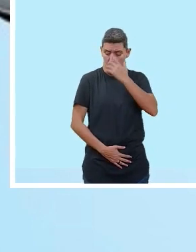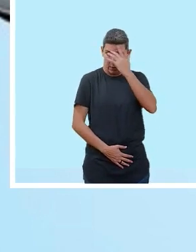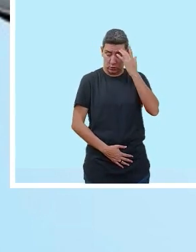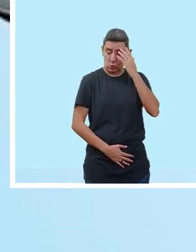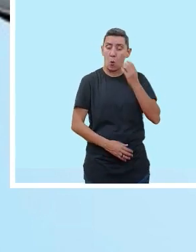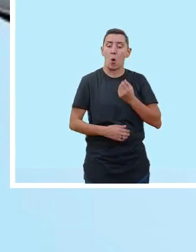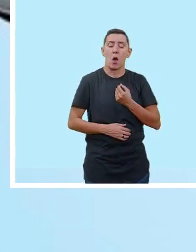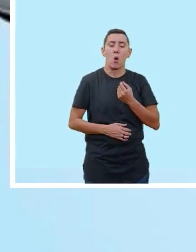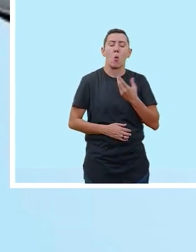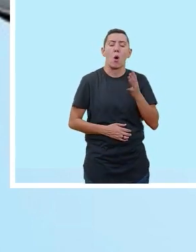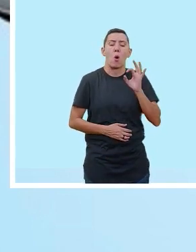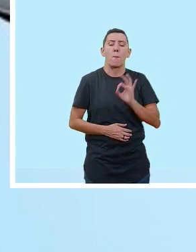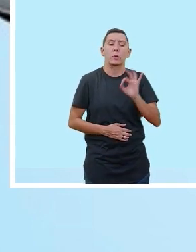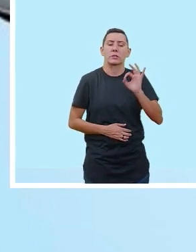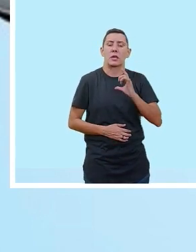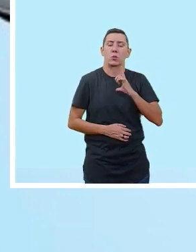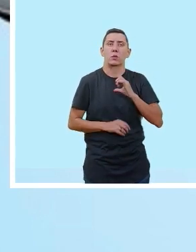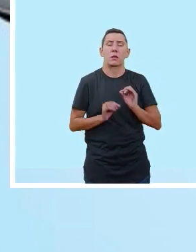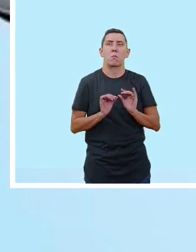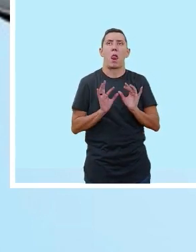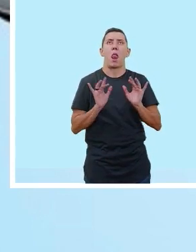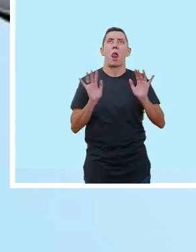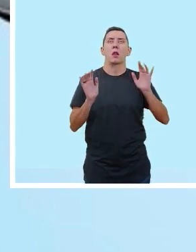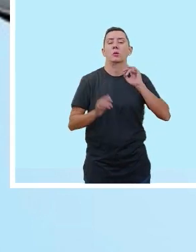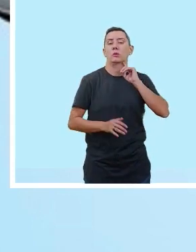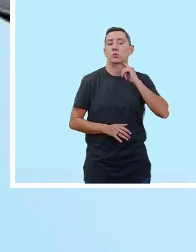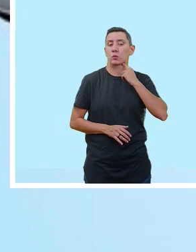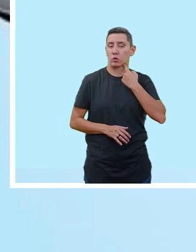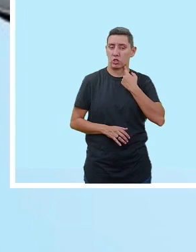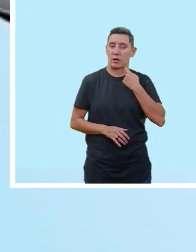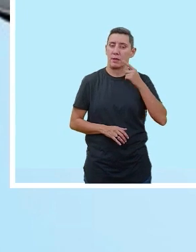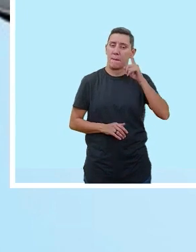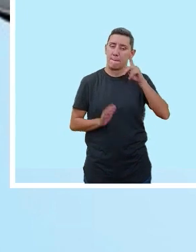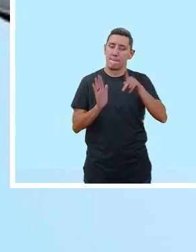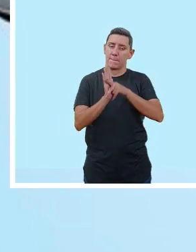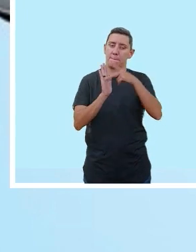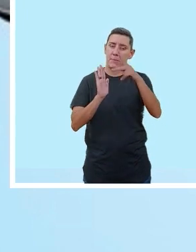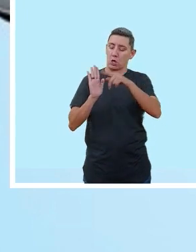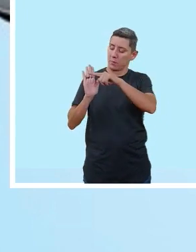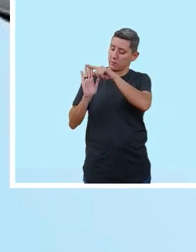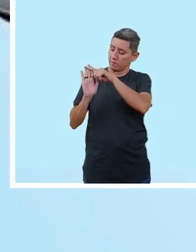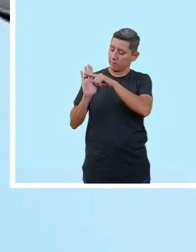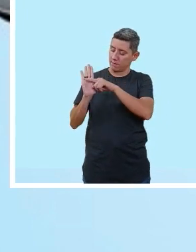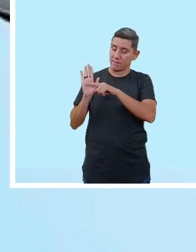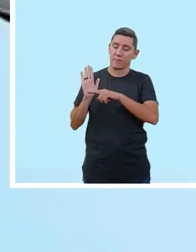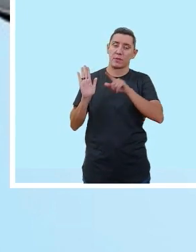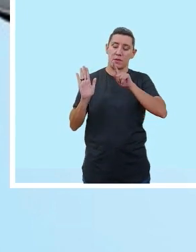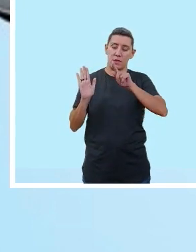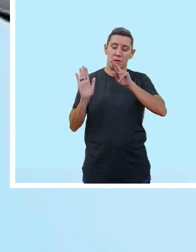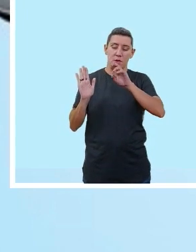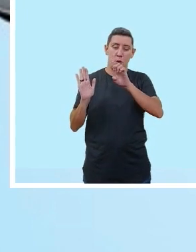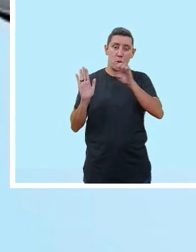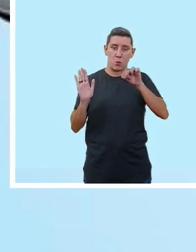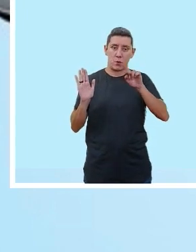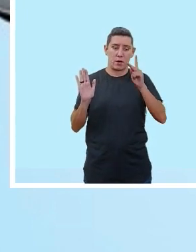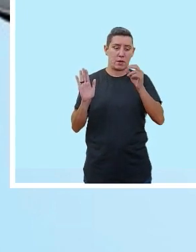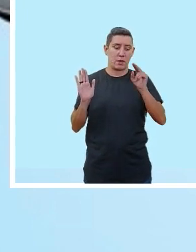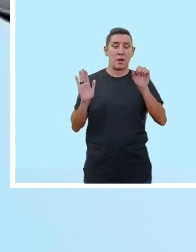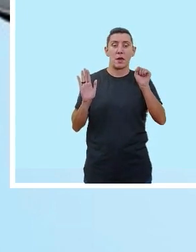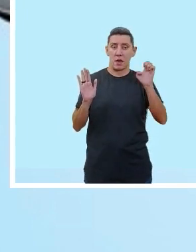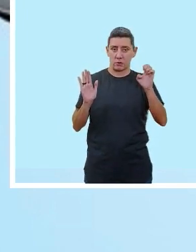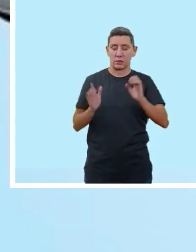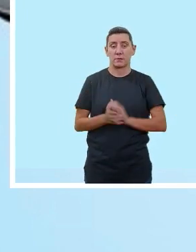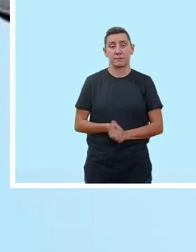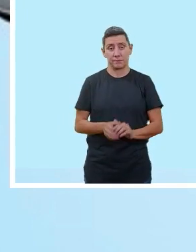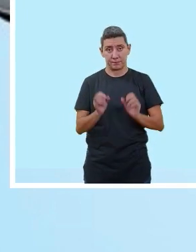é o Greenhouse Gas Protocol, que é utilizado para fazer essa avaliação da emissão de gases de efeito estufa.